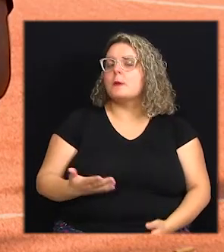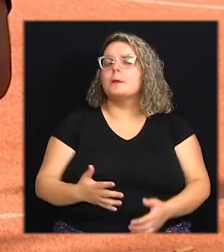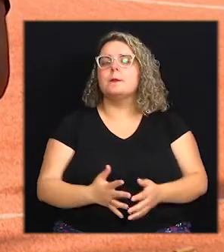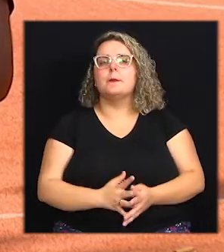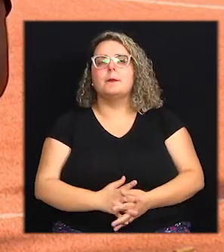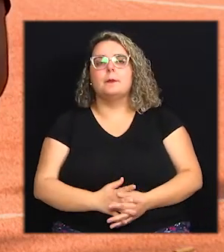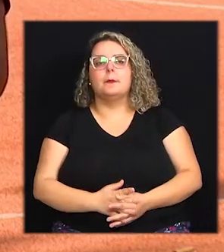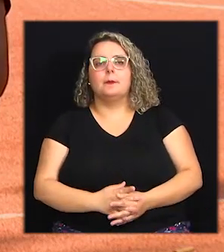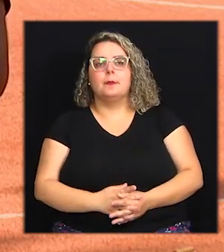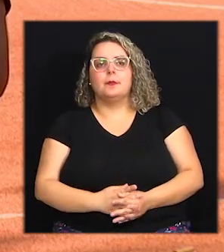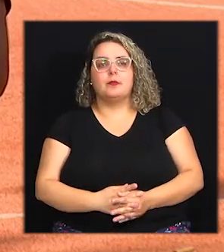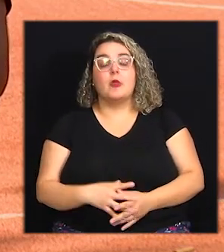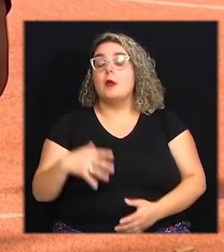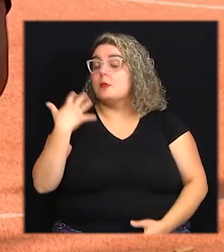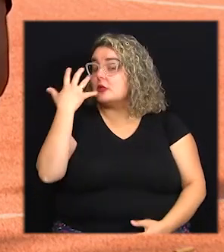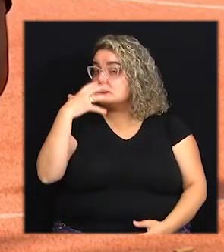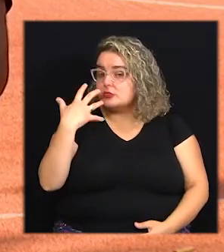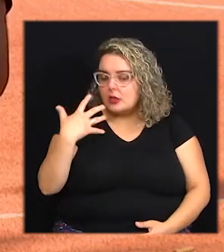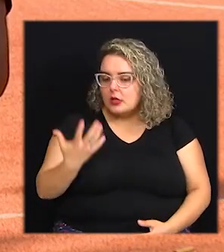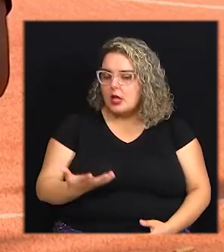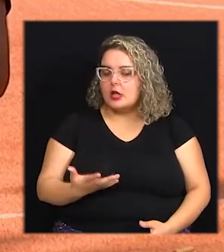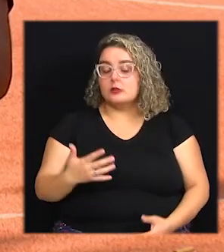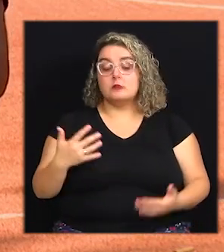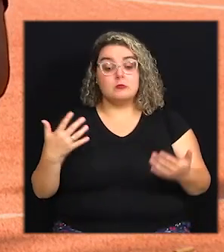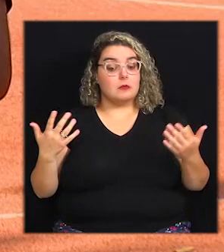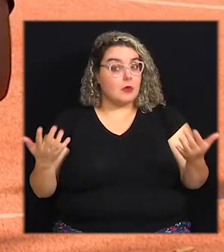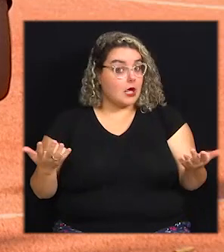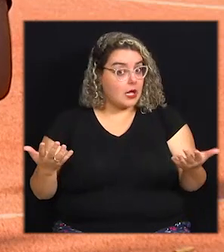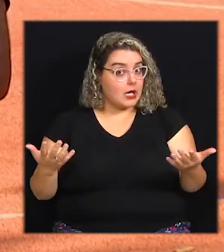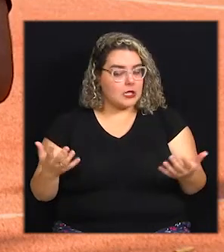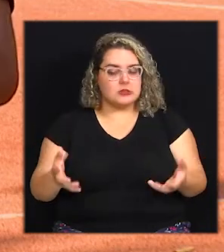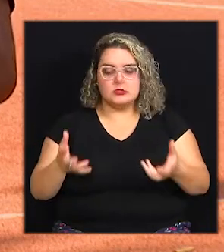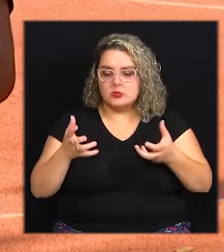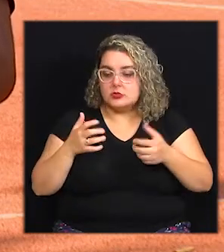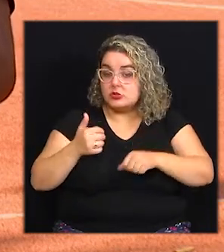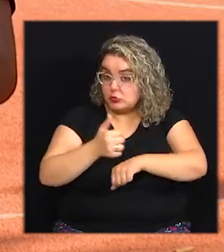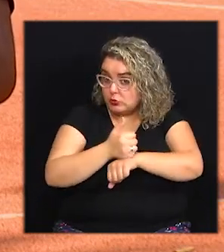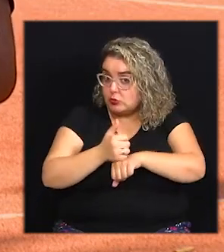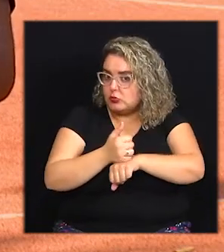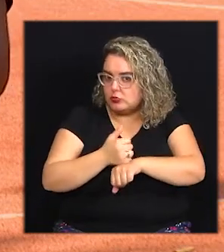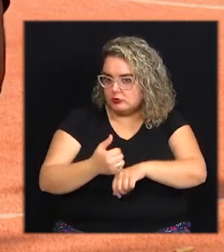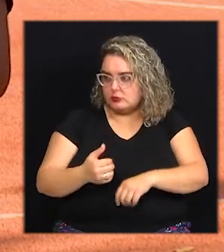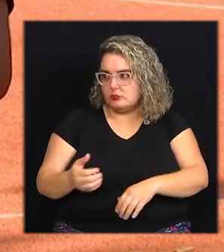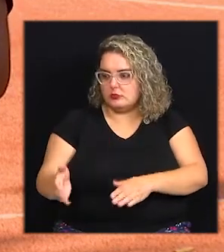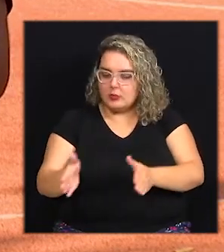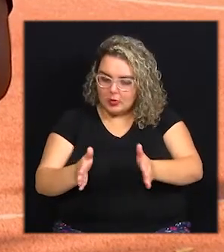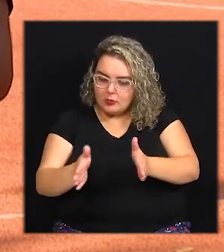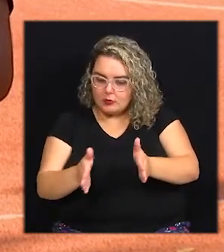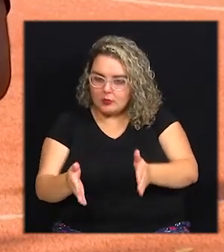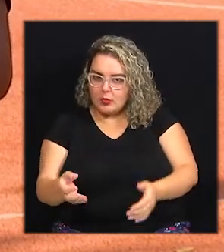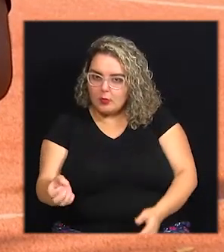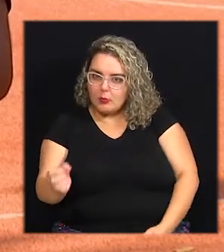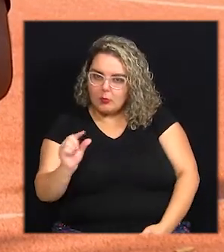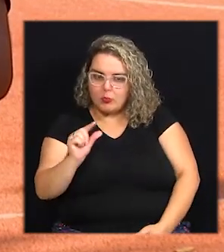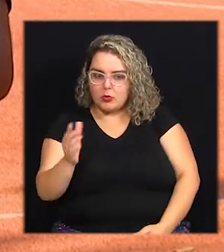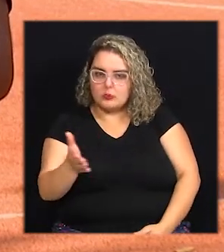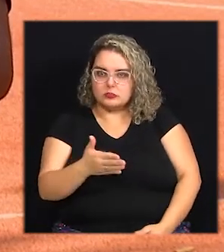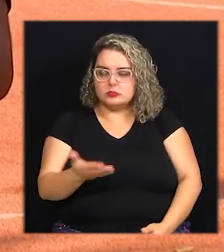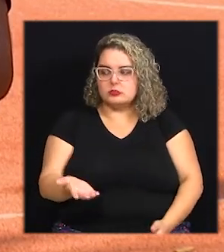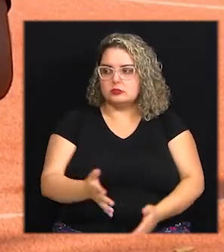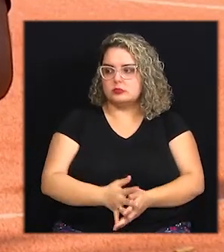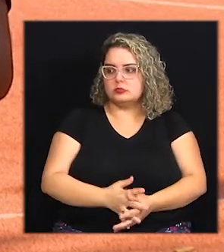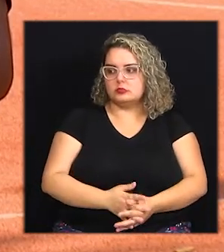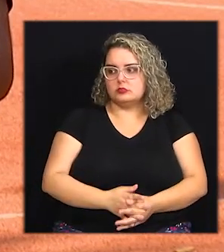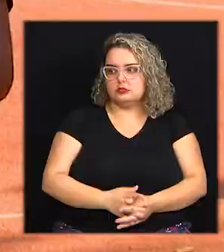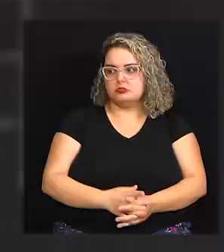Sempre fui apaixonado, mas que eu quis profissional mesmo foi bem recente, sabe? Lá